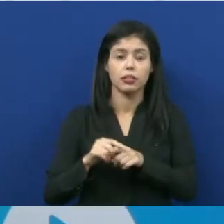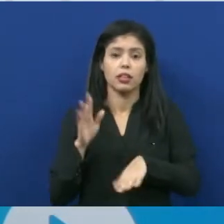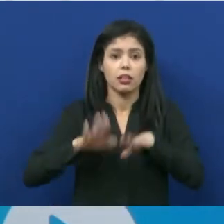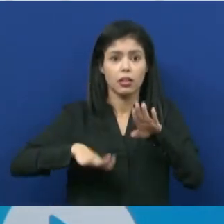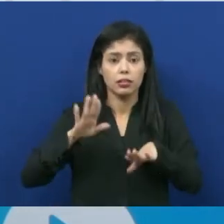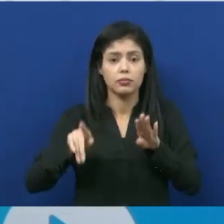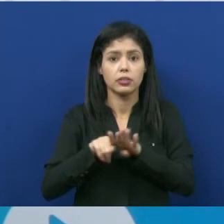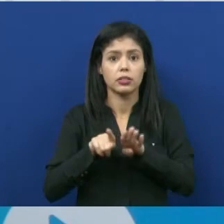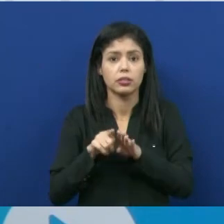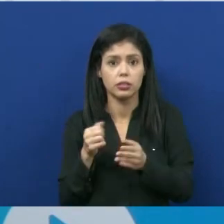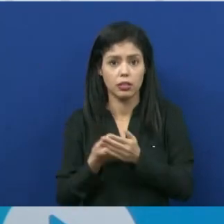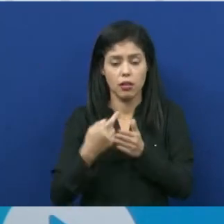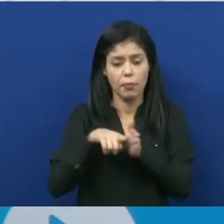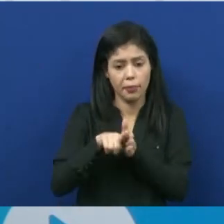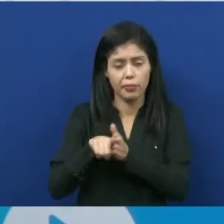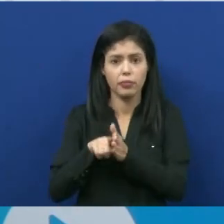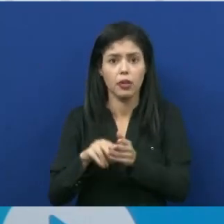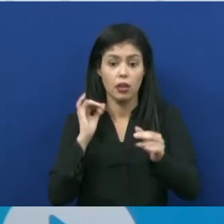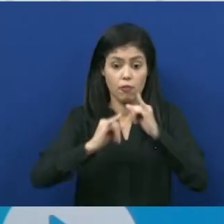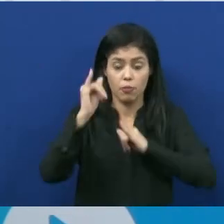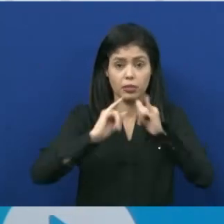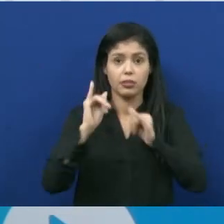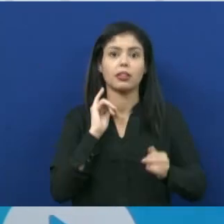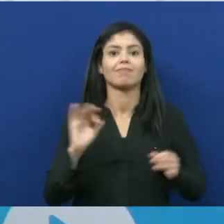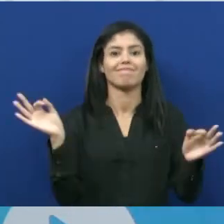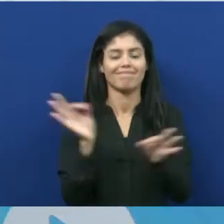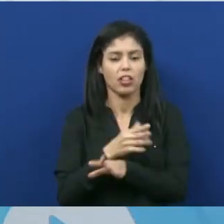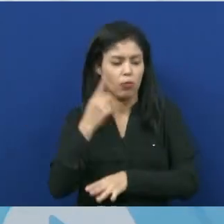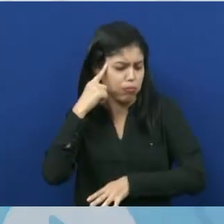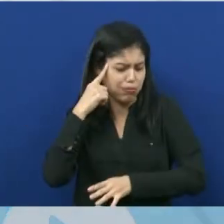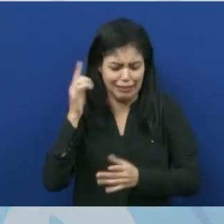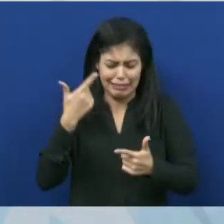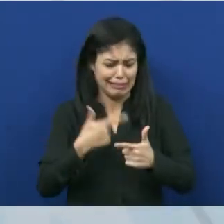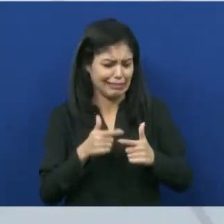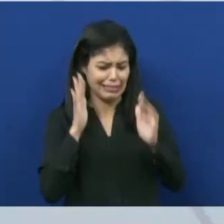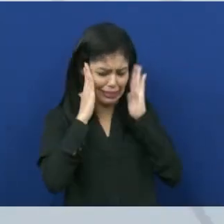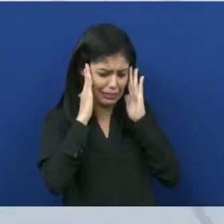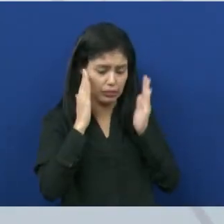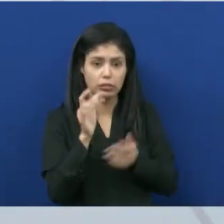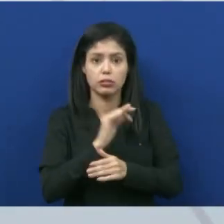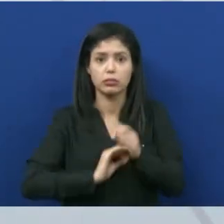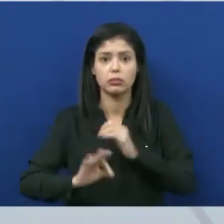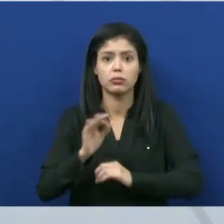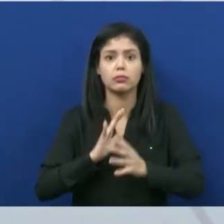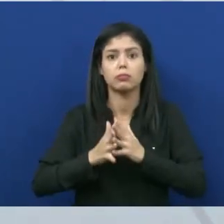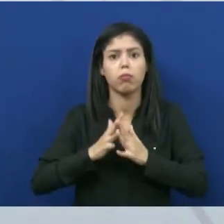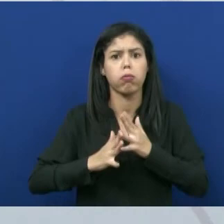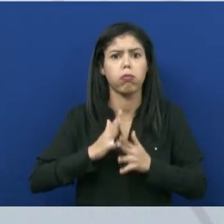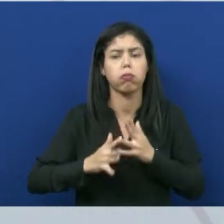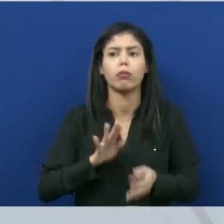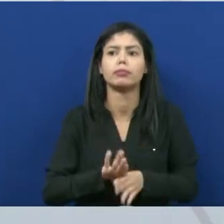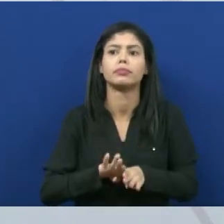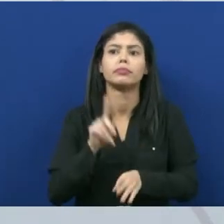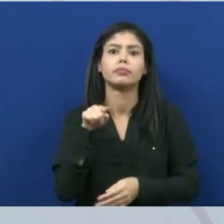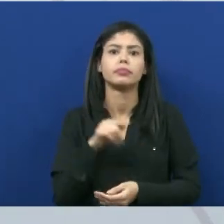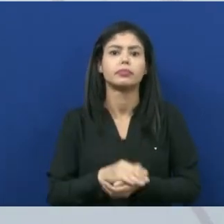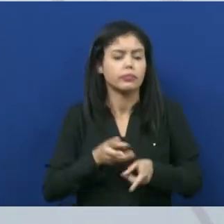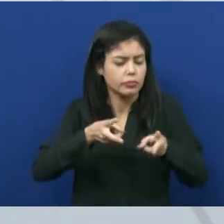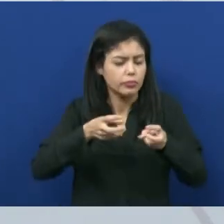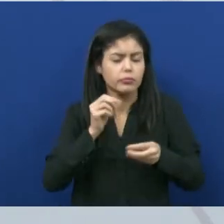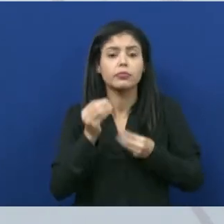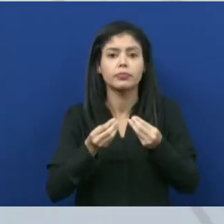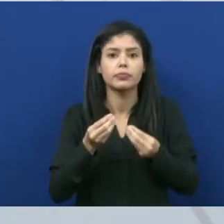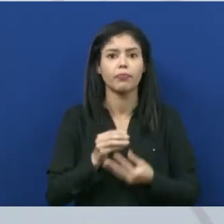da questão, se tiver muitas informações, a gente acaba se confundindo. Então vamos perceber o seguinte,